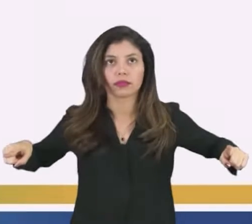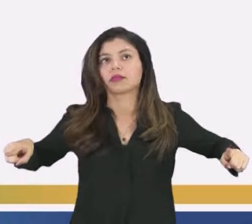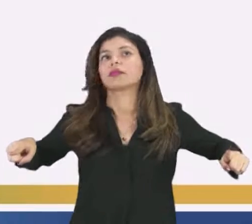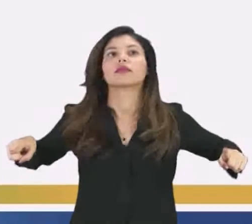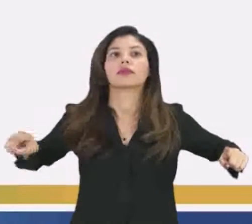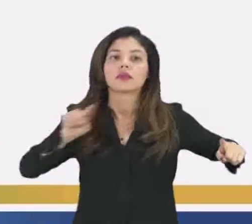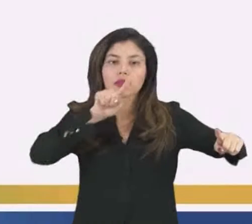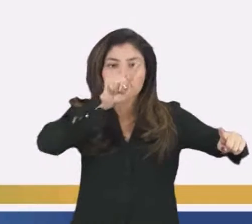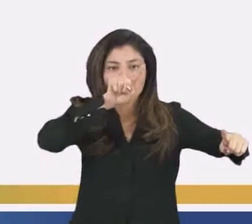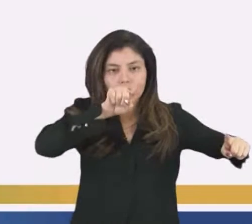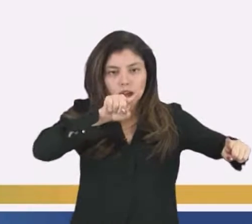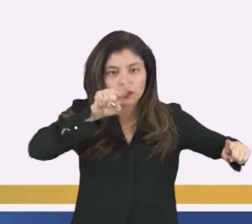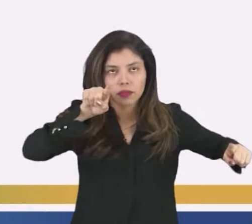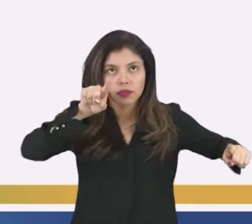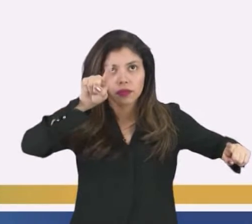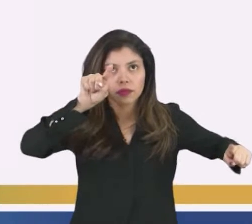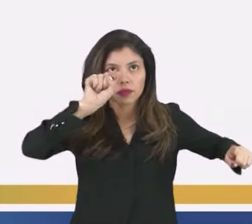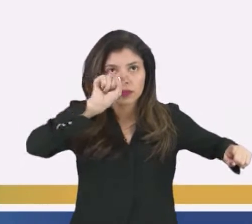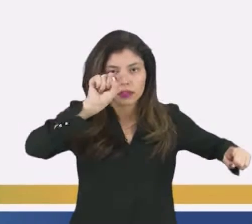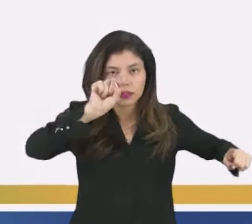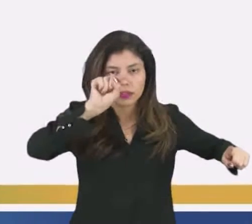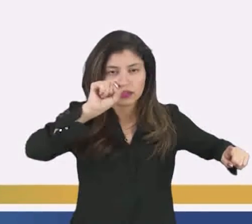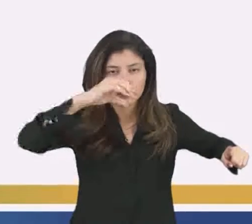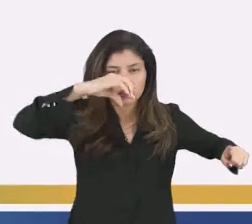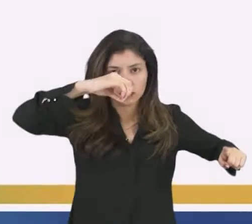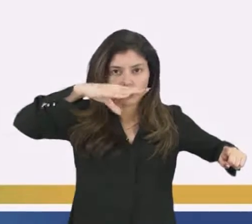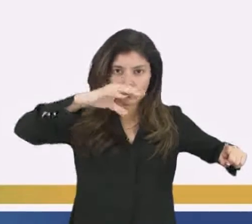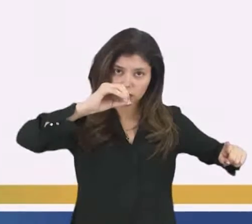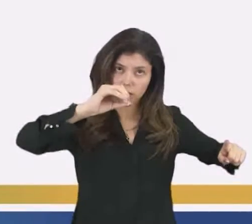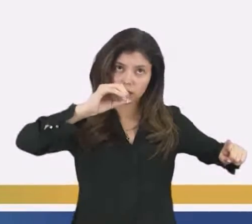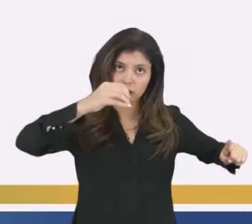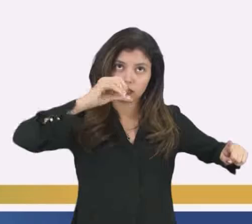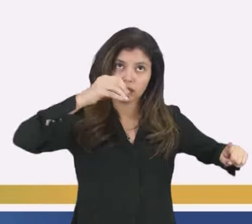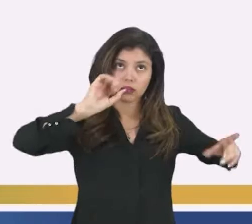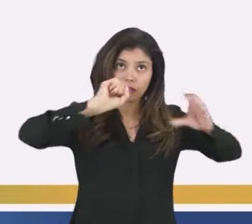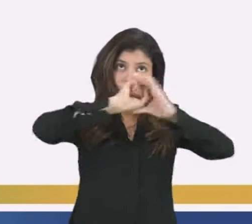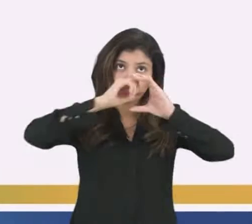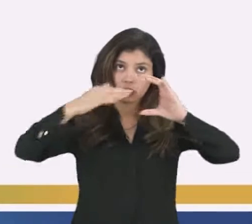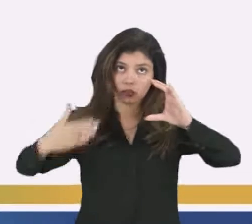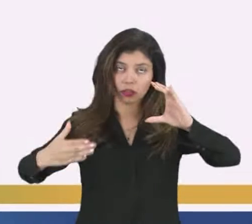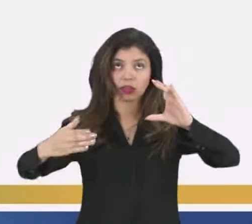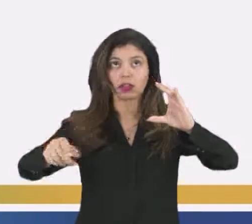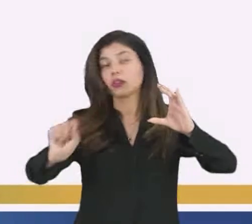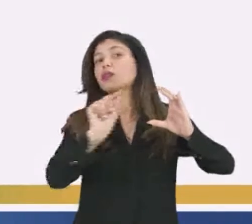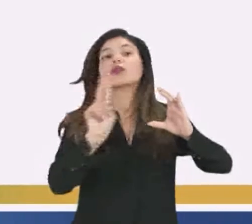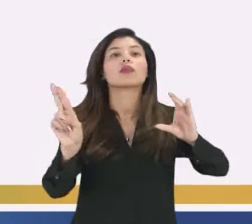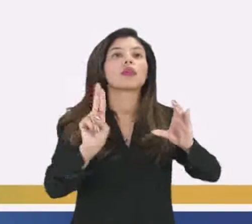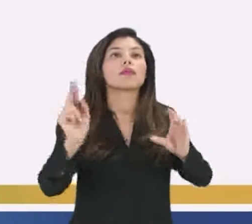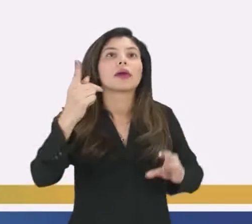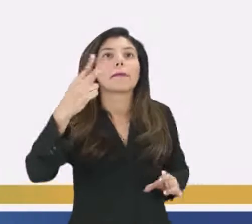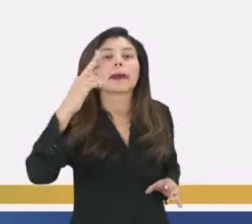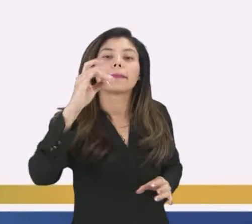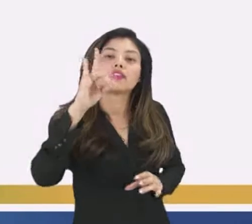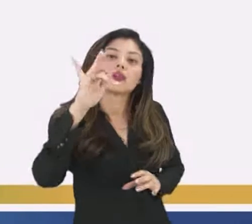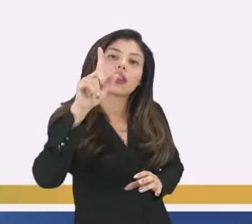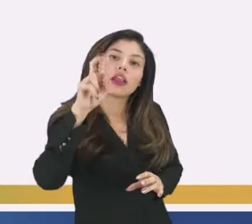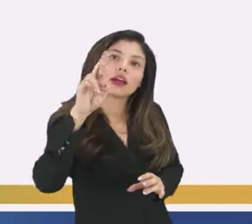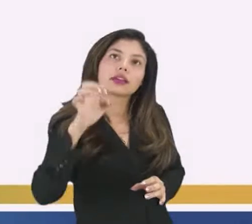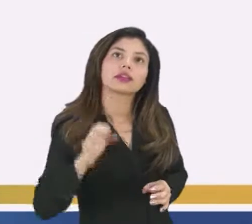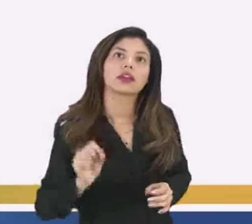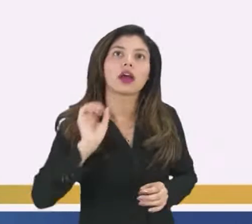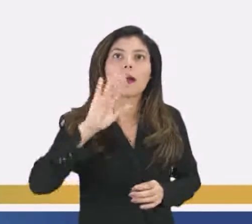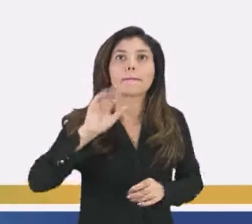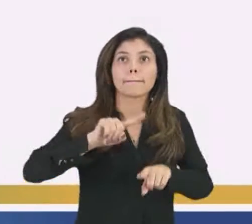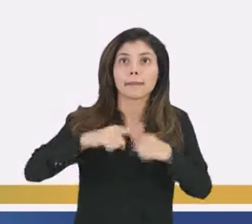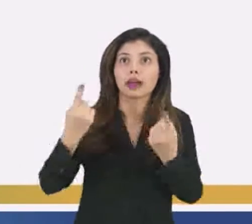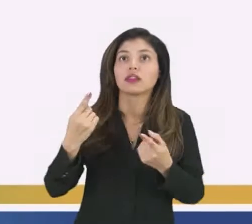cruzam. E ao formar um ângulo de 90 graus, isso caracteriza que ela é uma reta o quê? Perpendicular. Mas